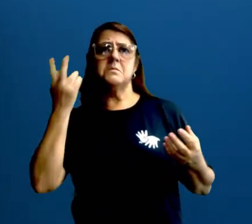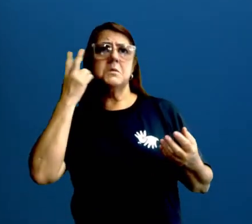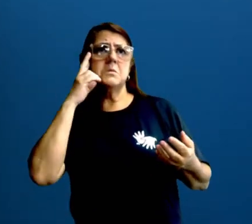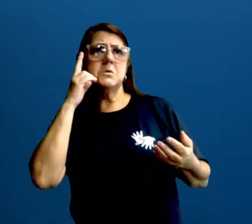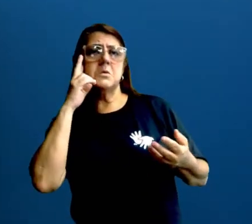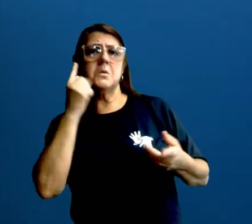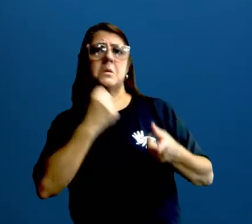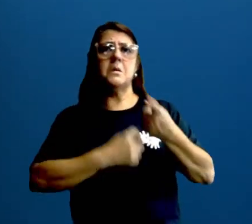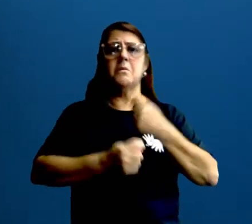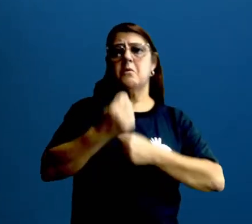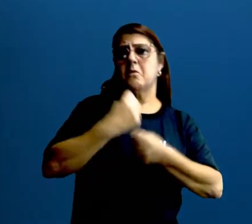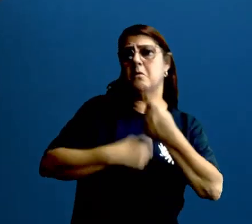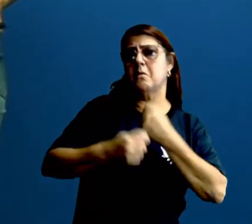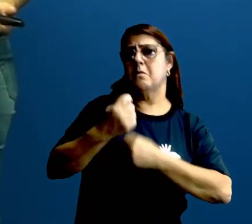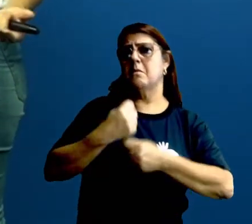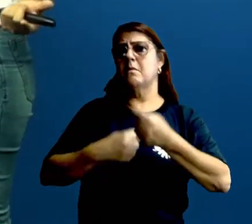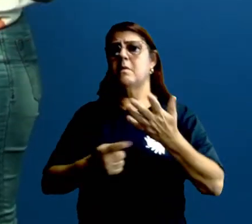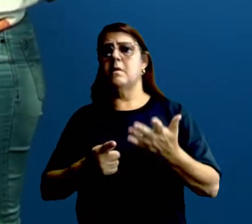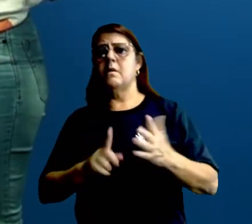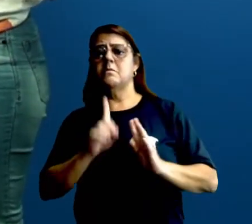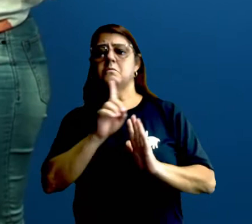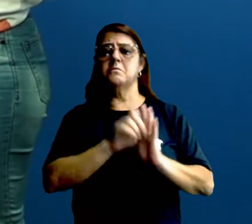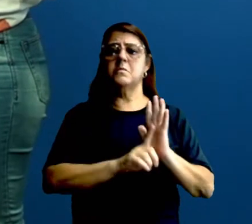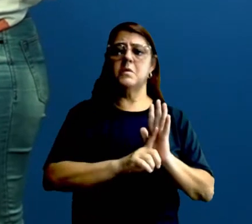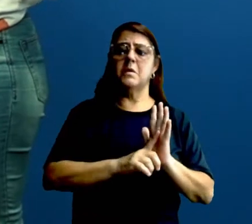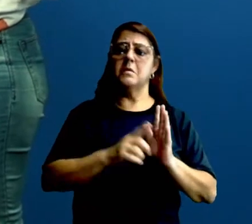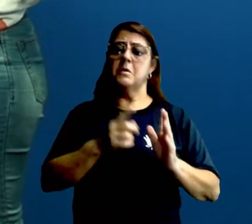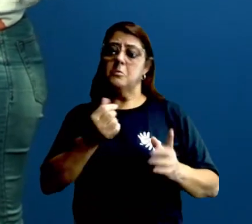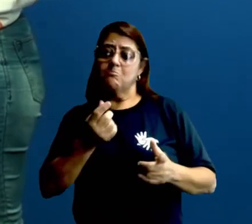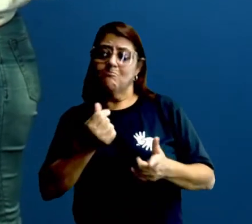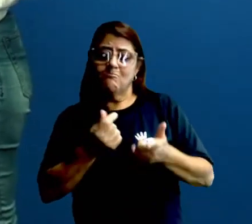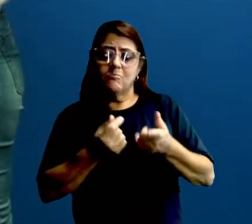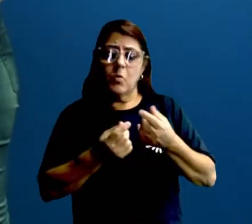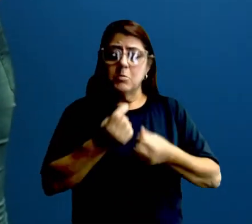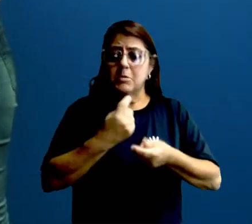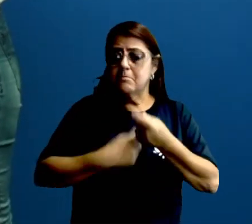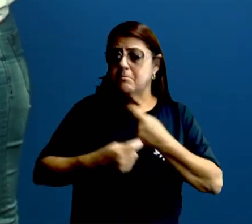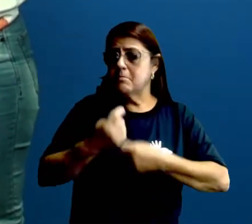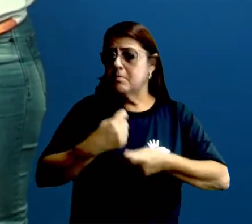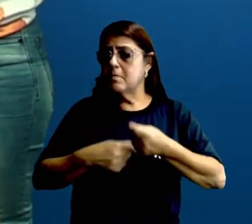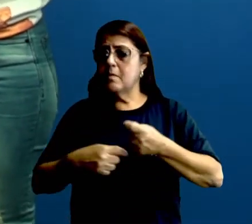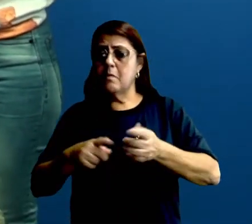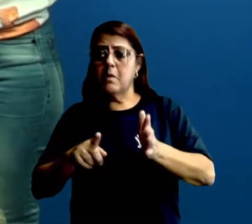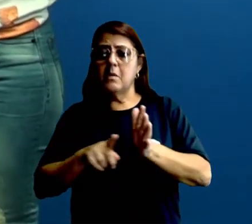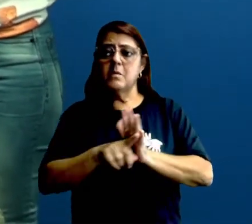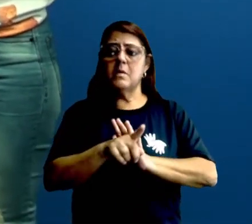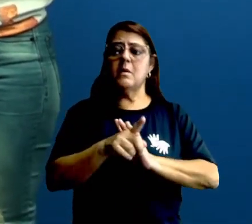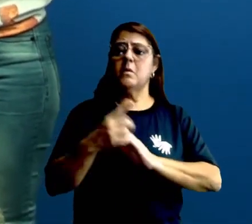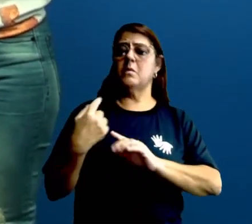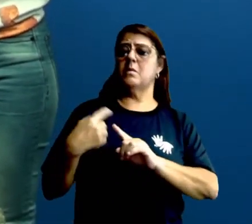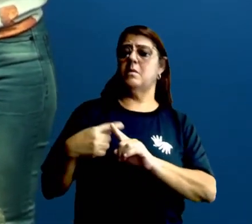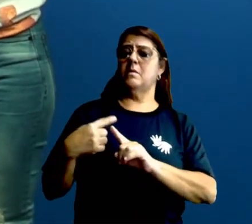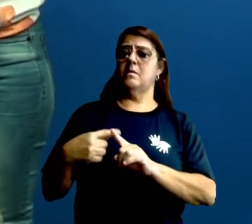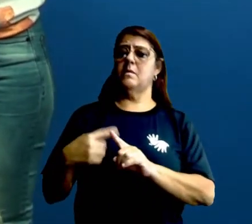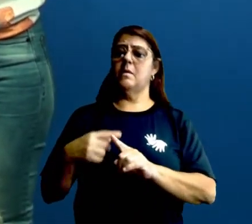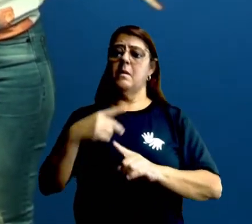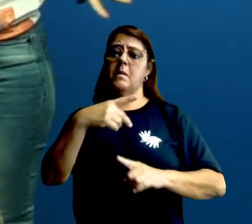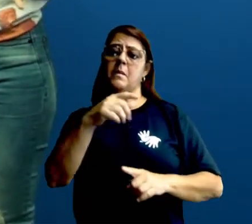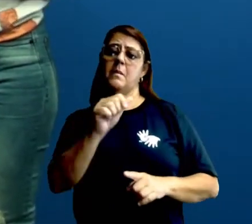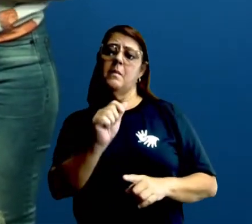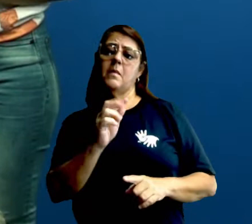exemplo, na economia, no direito e na contabilidade, se você for perguntar o que é patrimônio, é uma